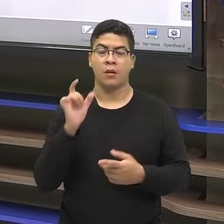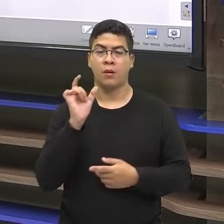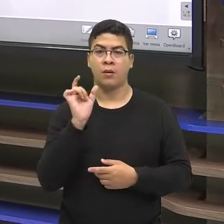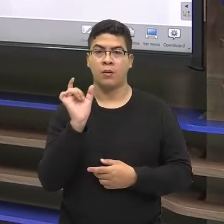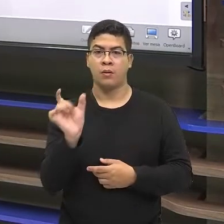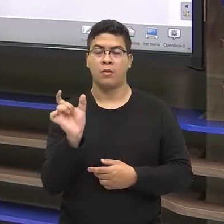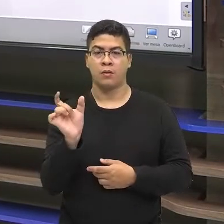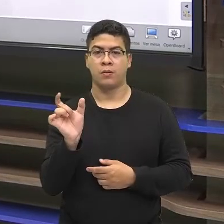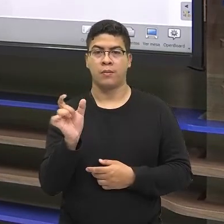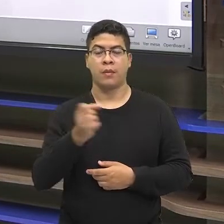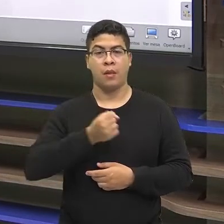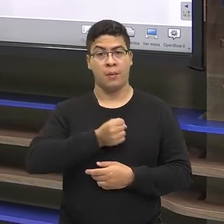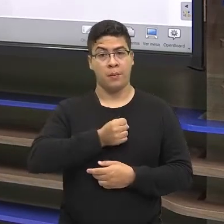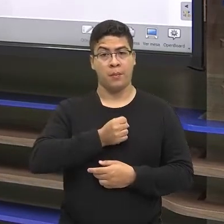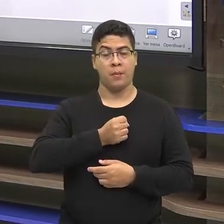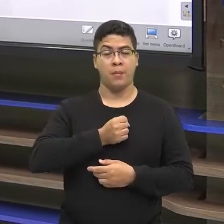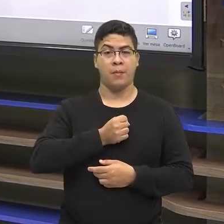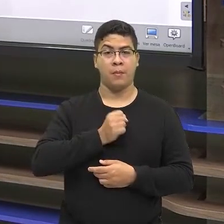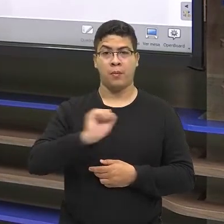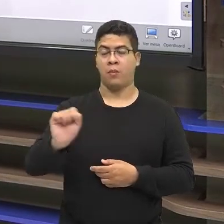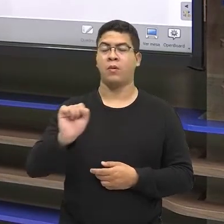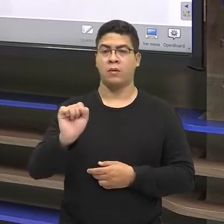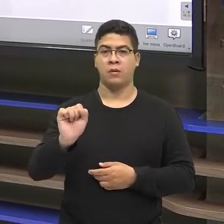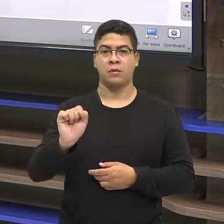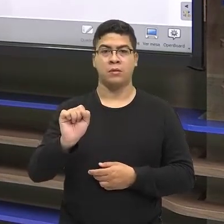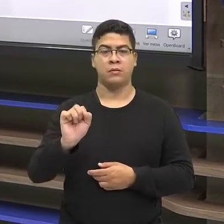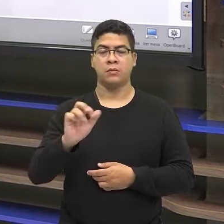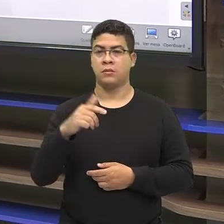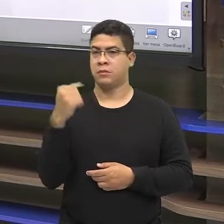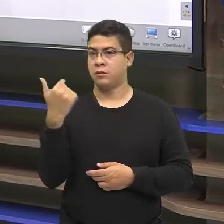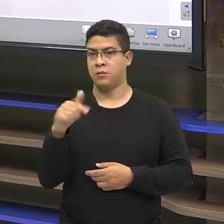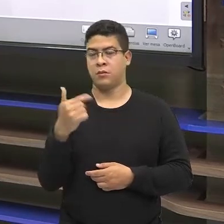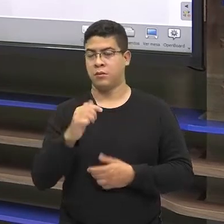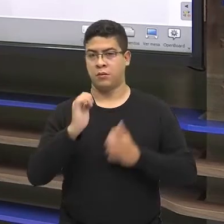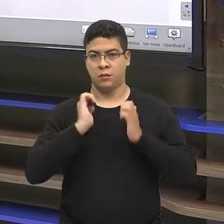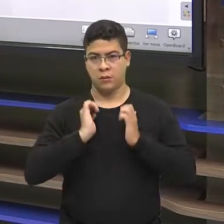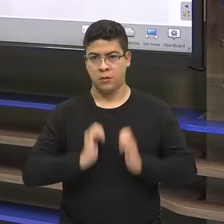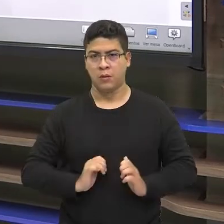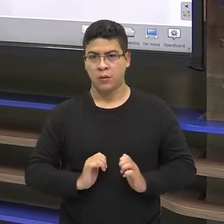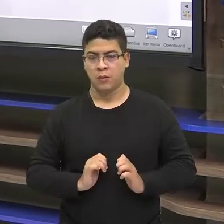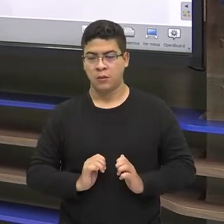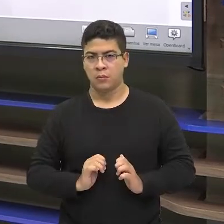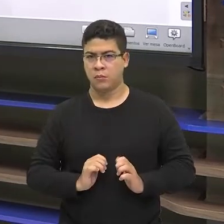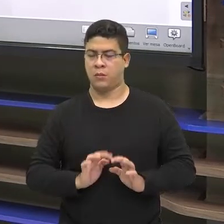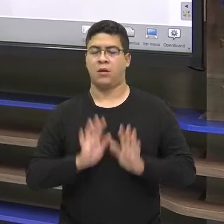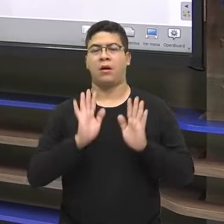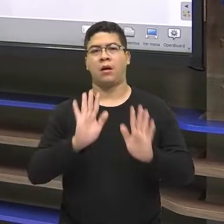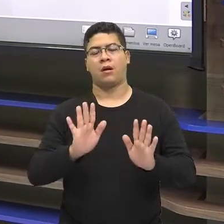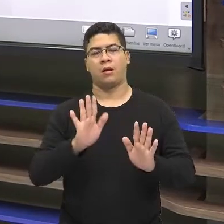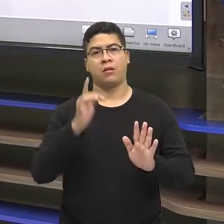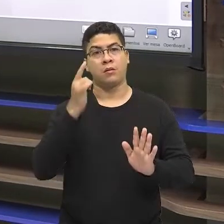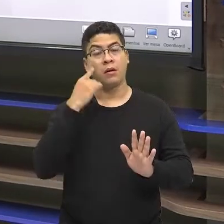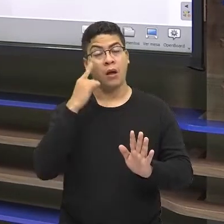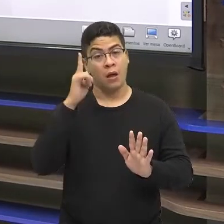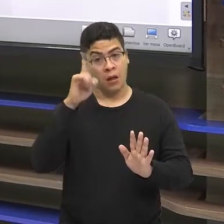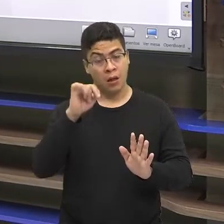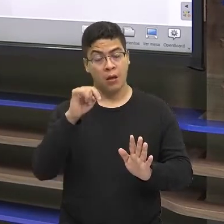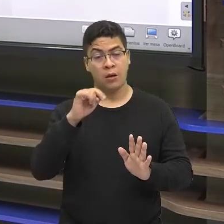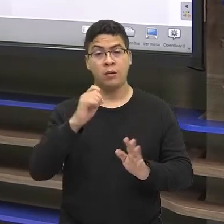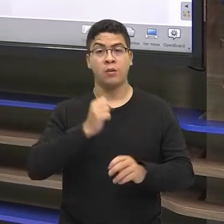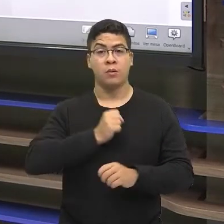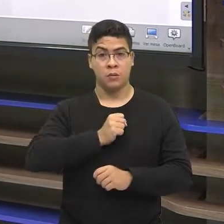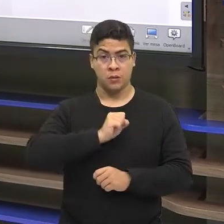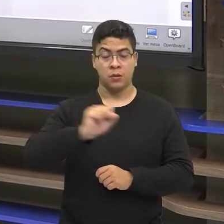herói sem nenhum caráter, leva você a entender uma outra coisa, né? Um herói sem caráter. Não é assim. É um herói que